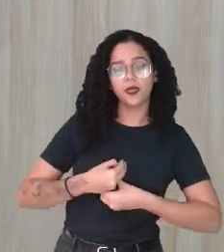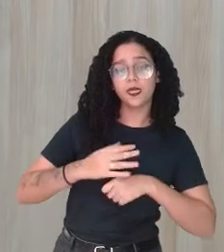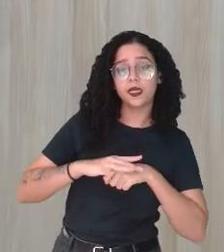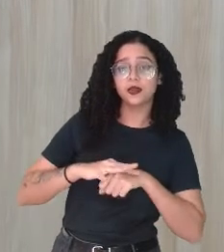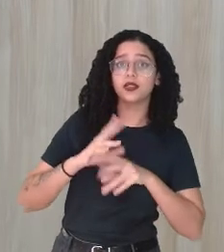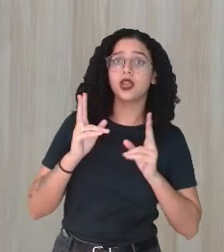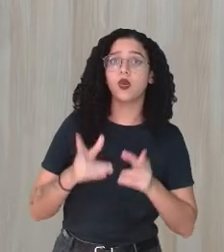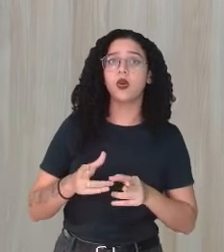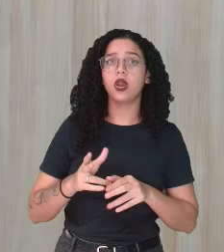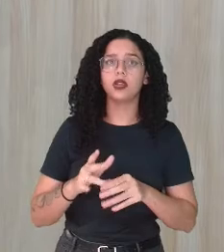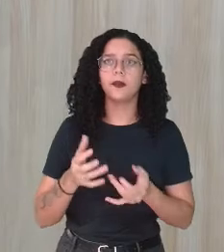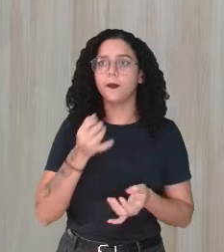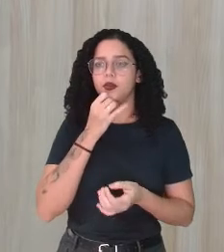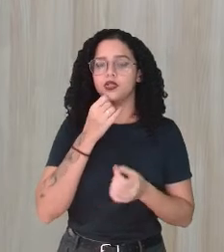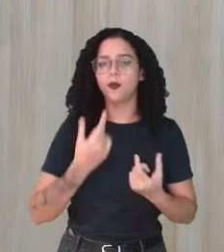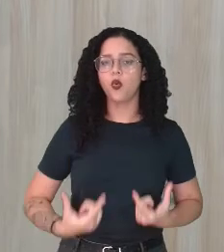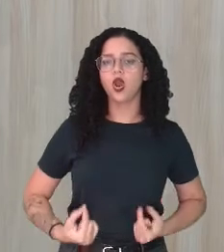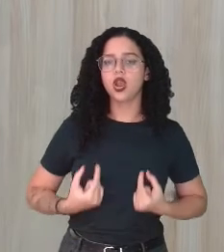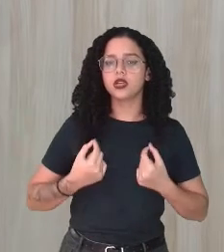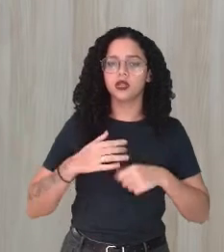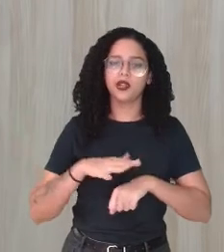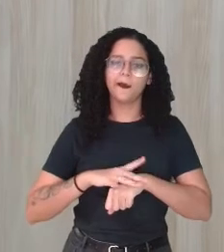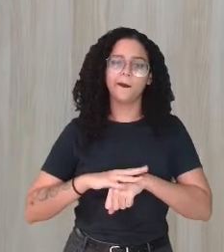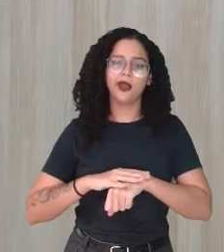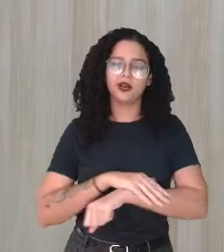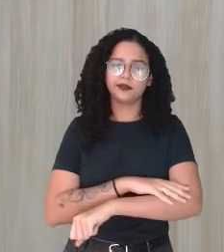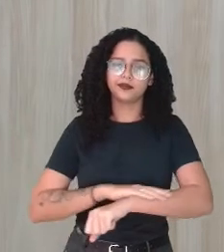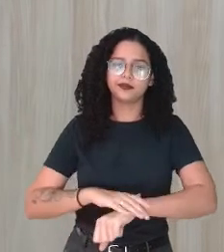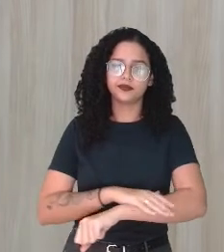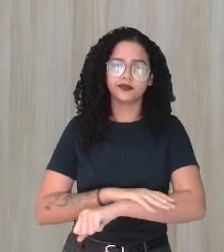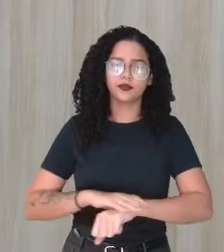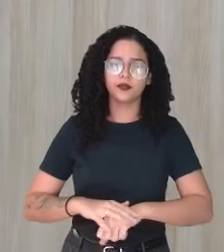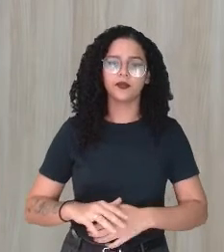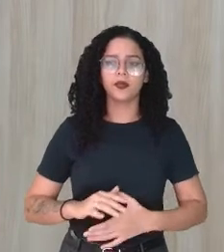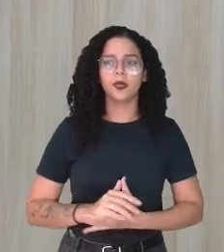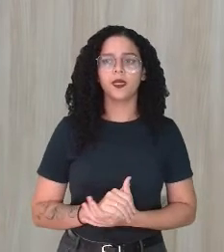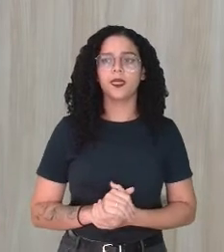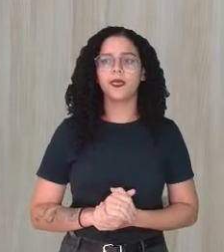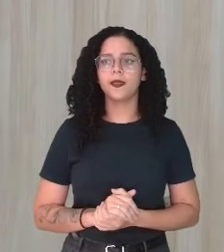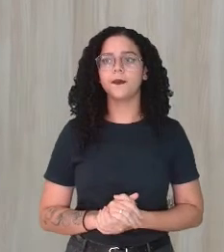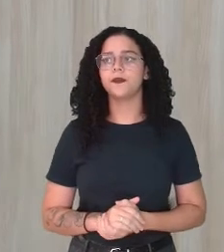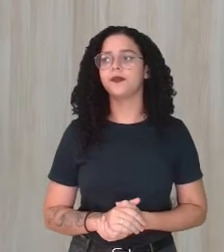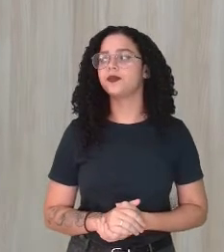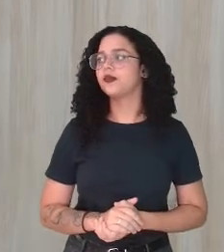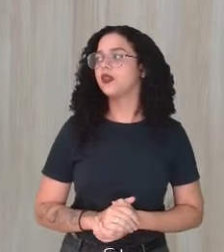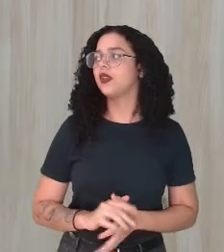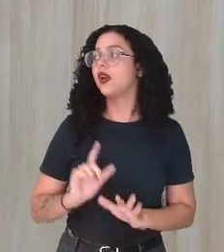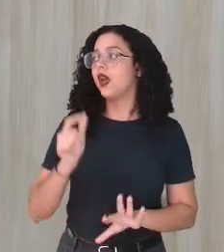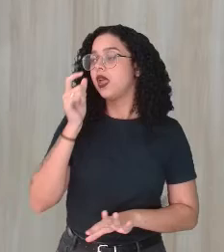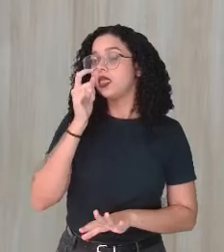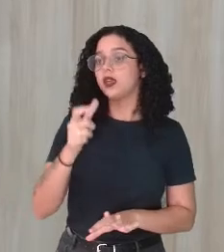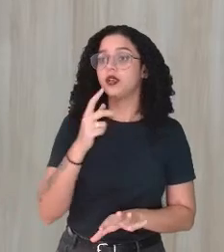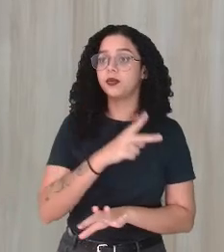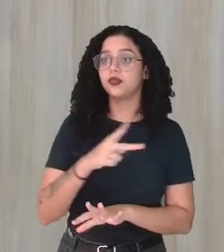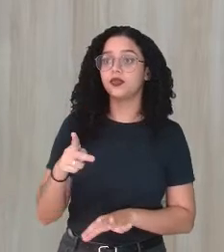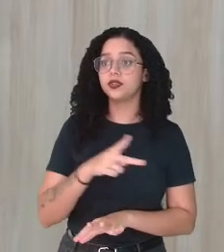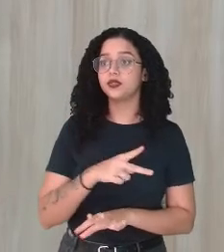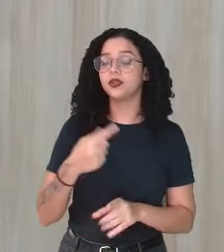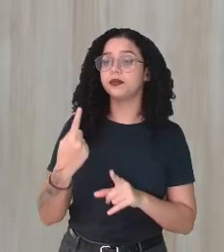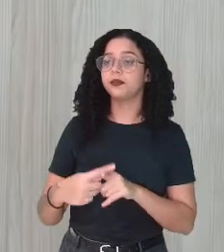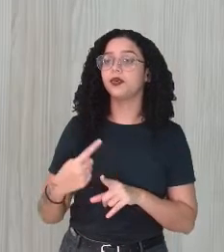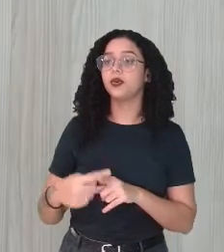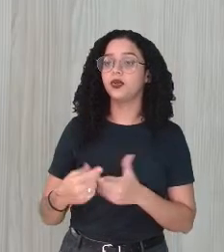como câncer de pele, por exemplo, né? Esses raios não deveriam chegar. Mas é interessante, né, professora,